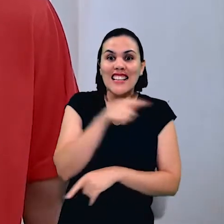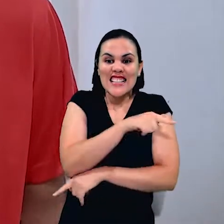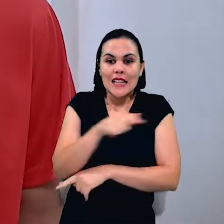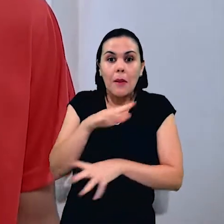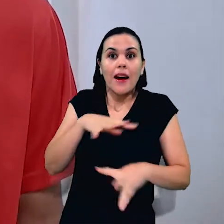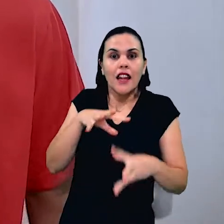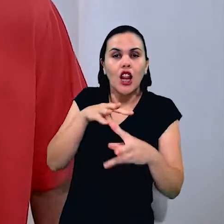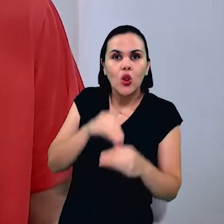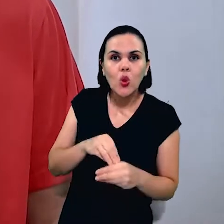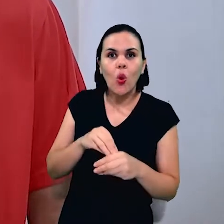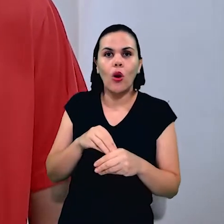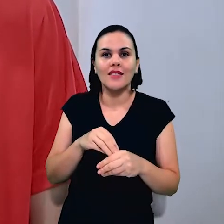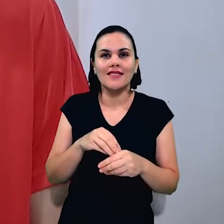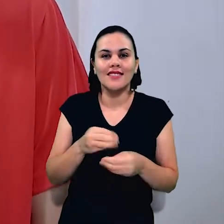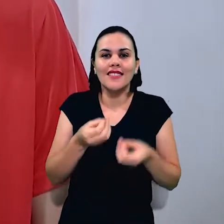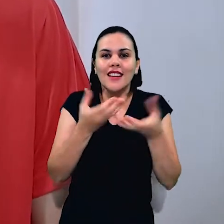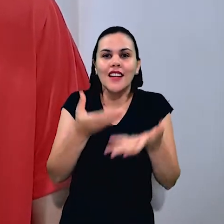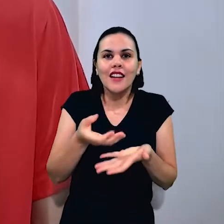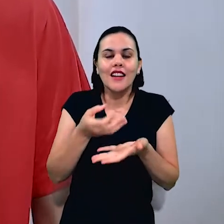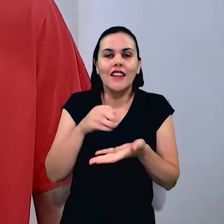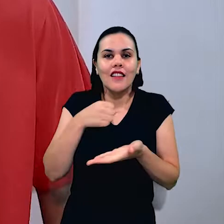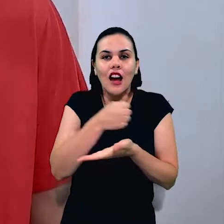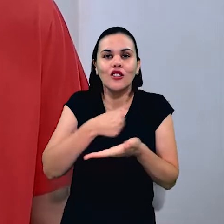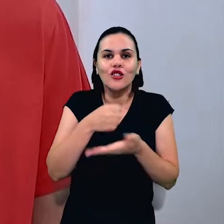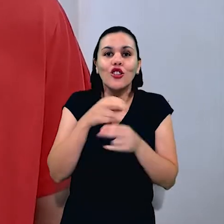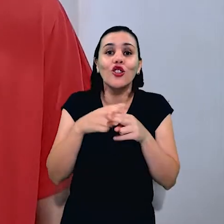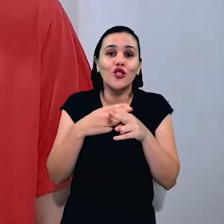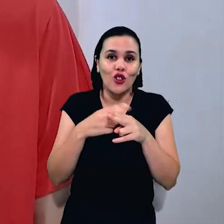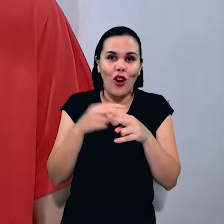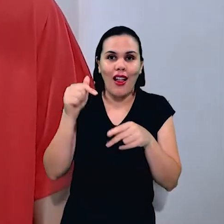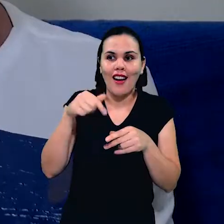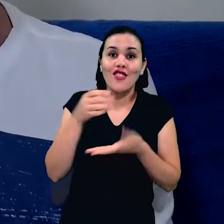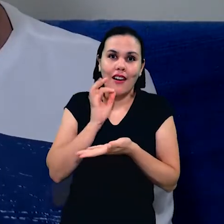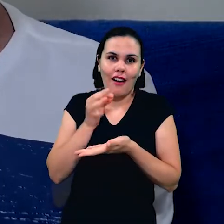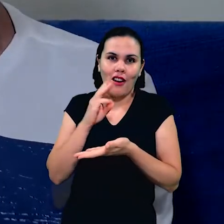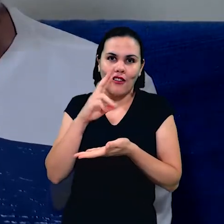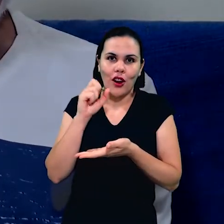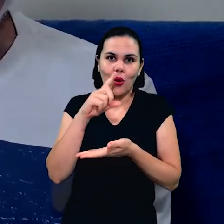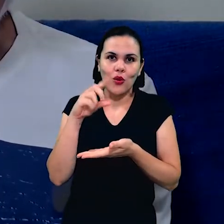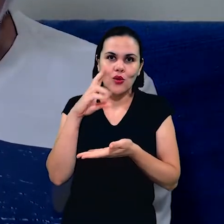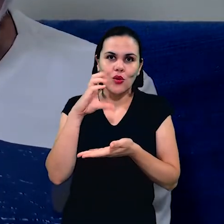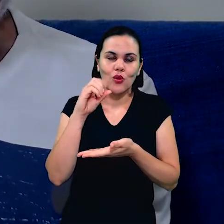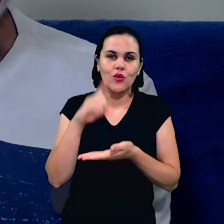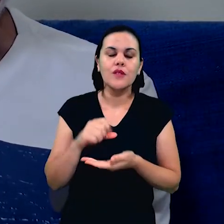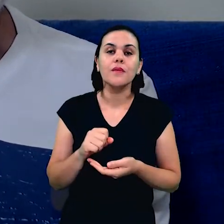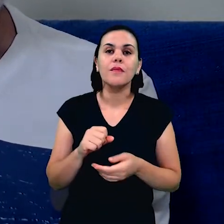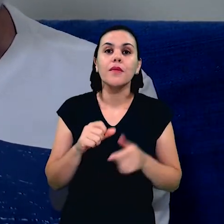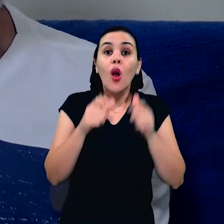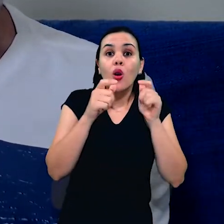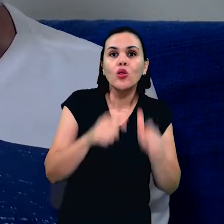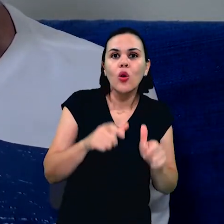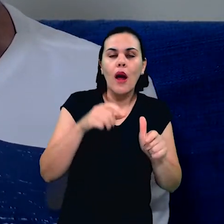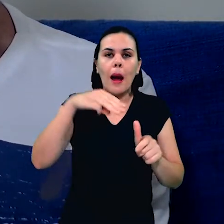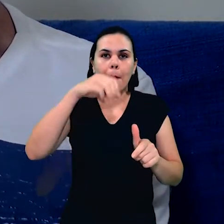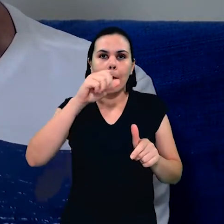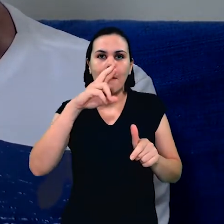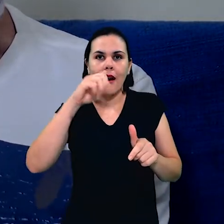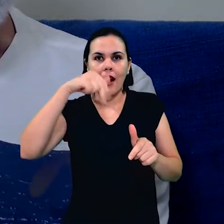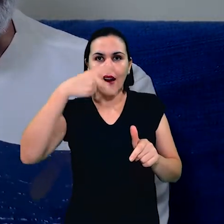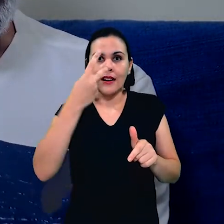semana inteira. E servem chocolate quente pro povo. Aqui a gente serve café com cuscuz. Em Alcântara, no Maranhão,